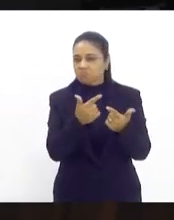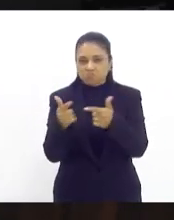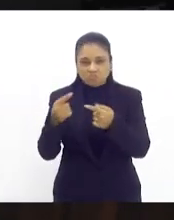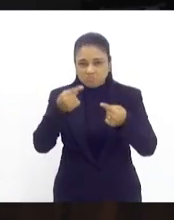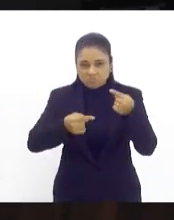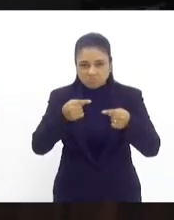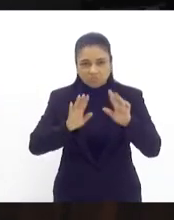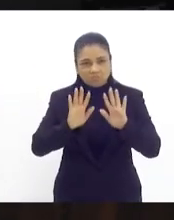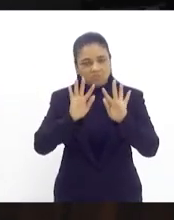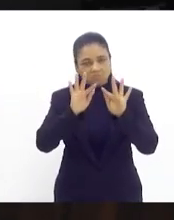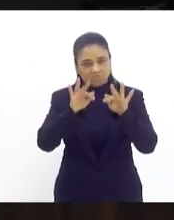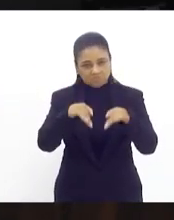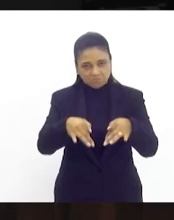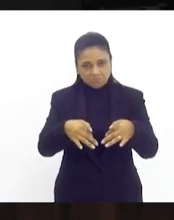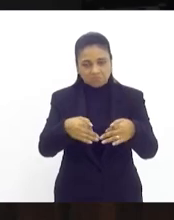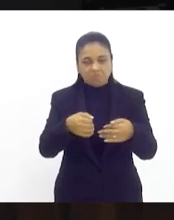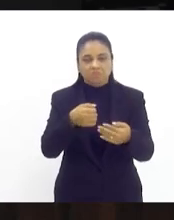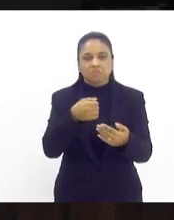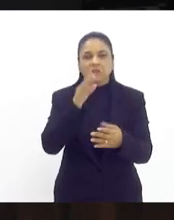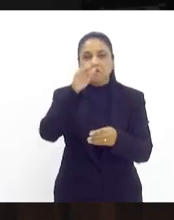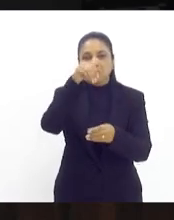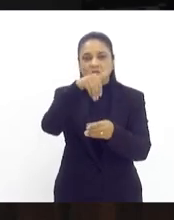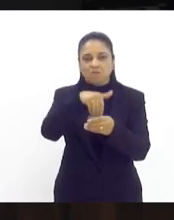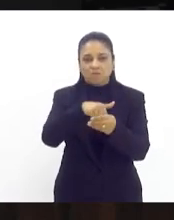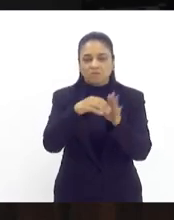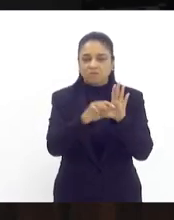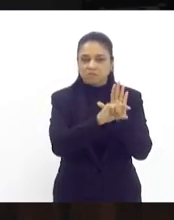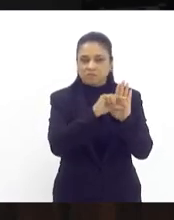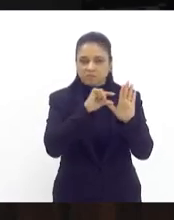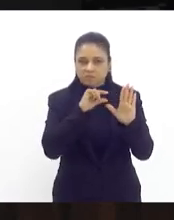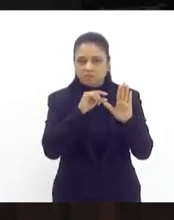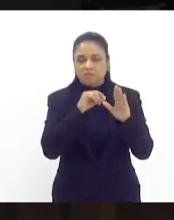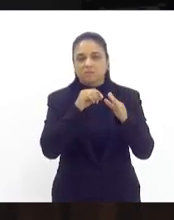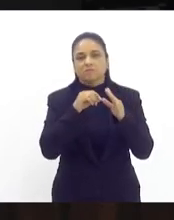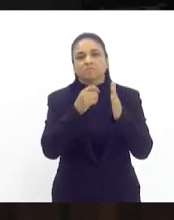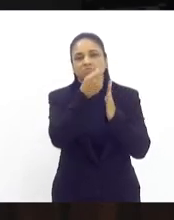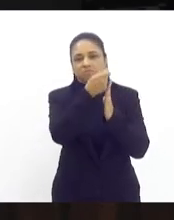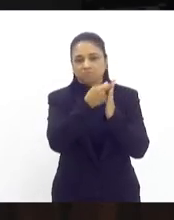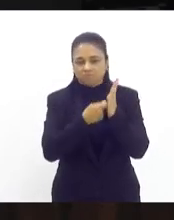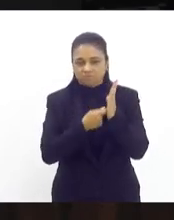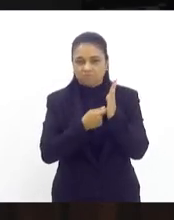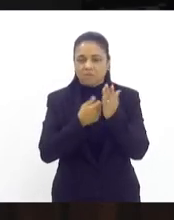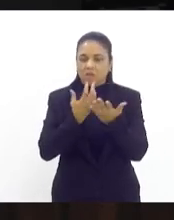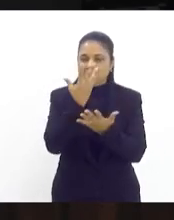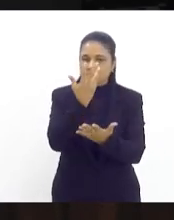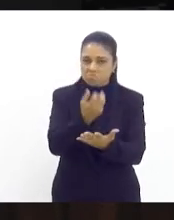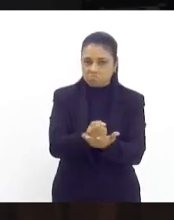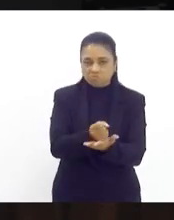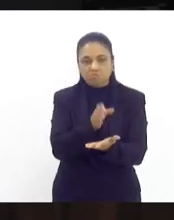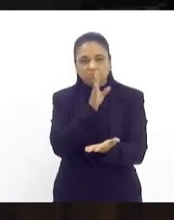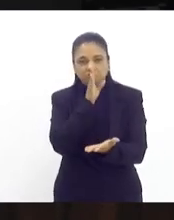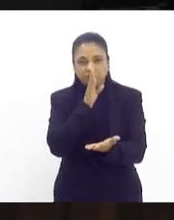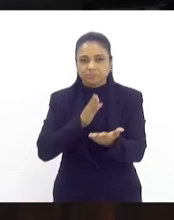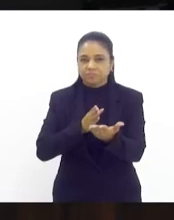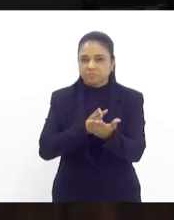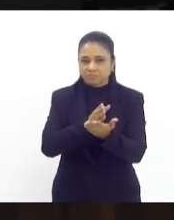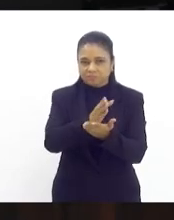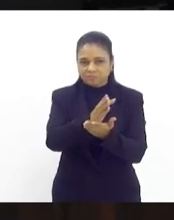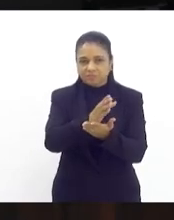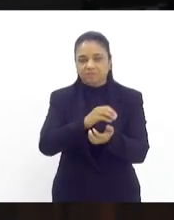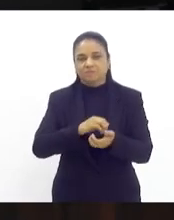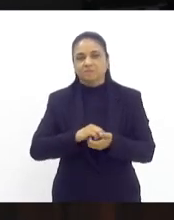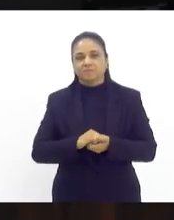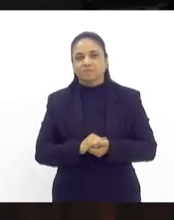discutir, encerrada a discussão, em votação, a emenda de redação. Senhores que aprovam e permaneçam como estão, aprovado.